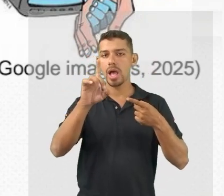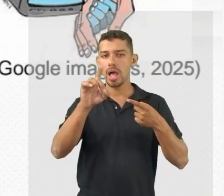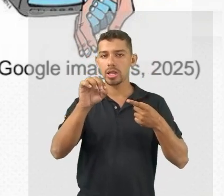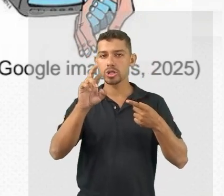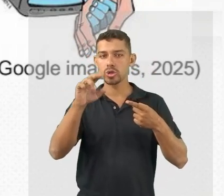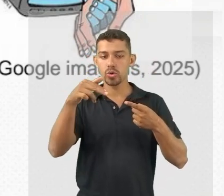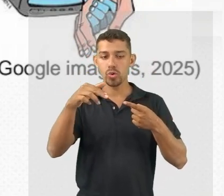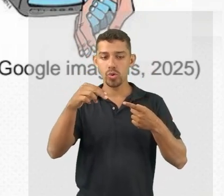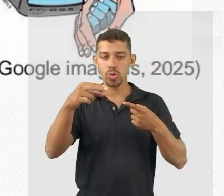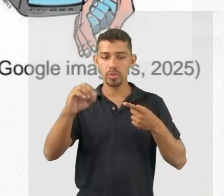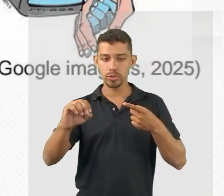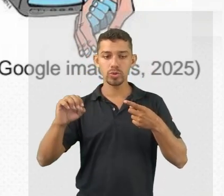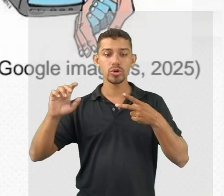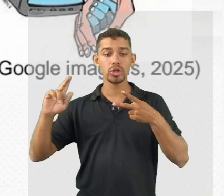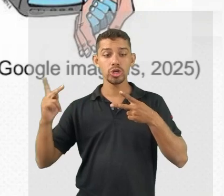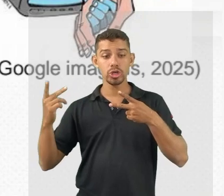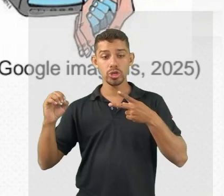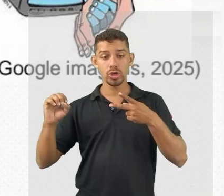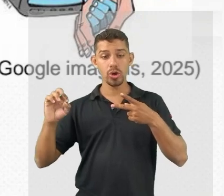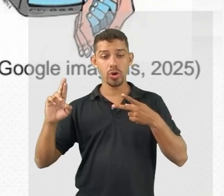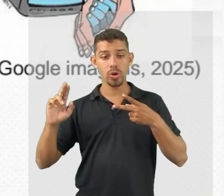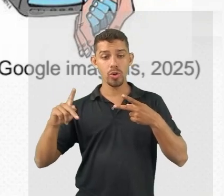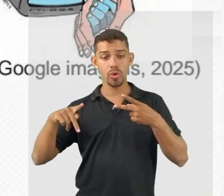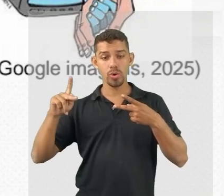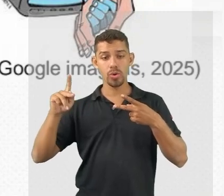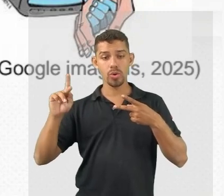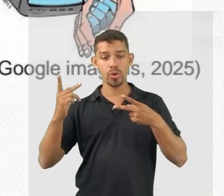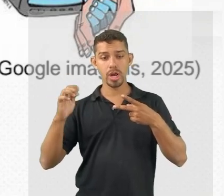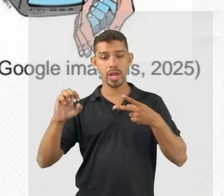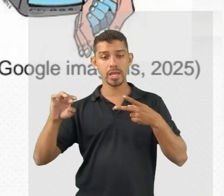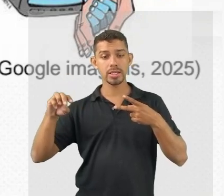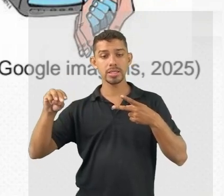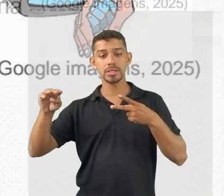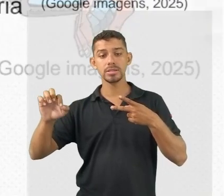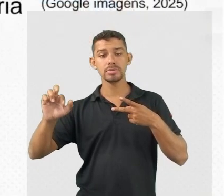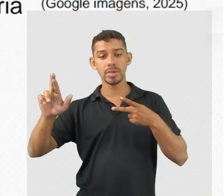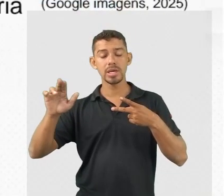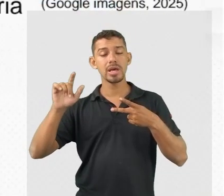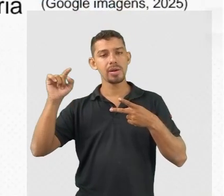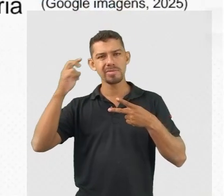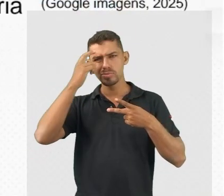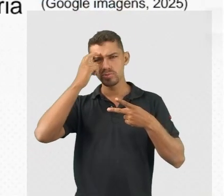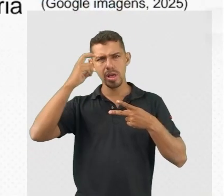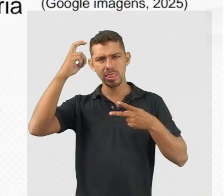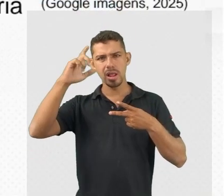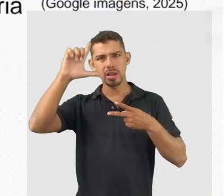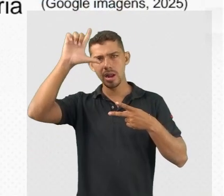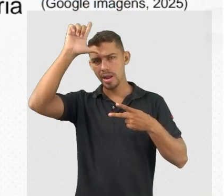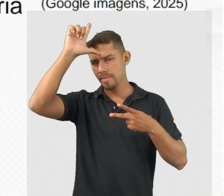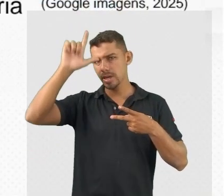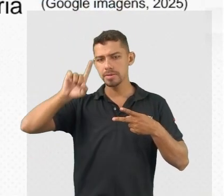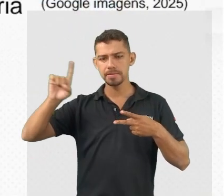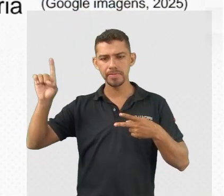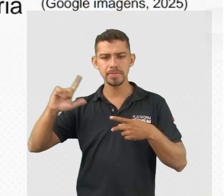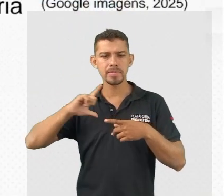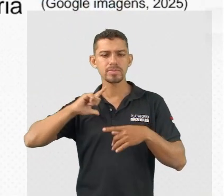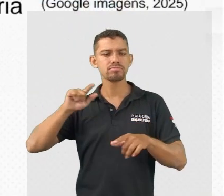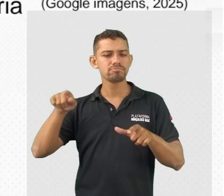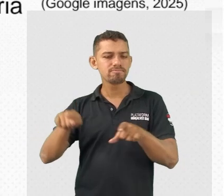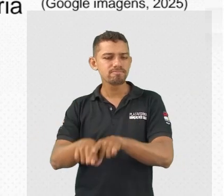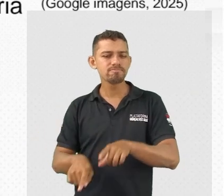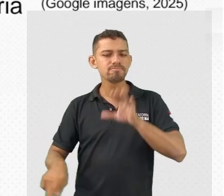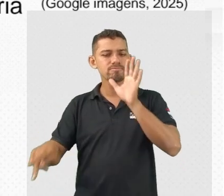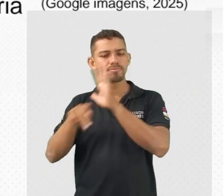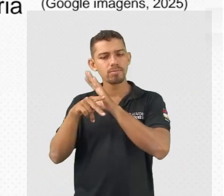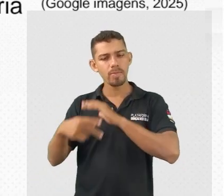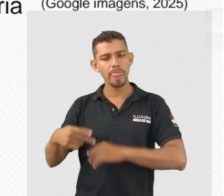Horkheim, né, que são intelectuais da Alemanha, que vão ser diretamente pertencentes ao que